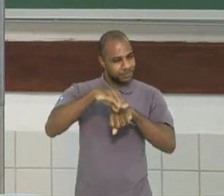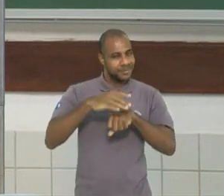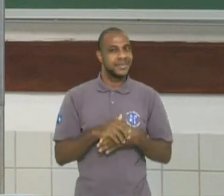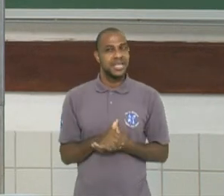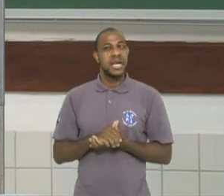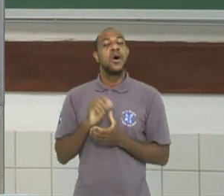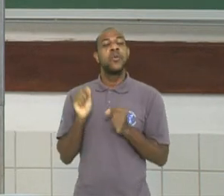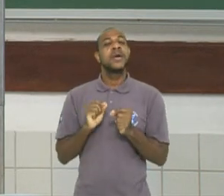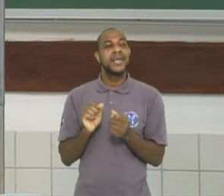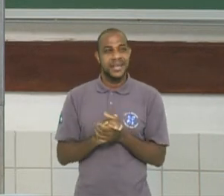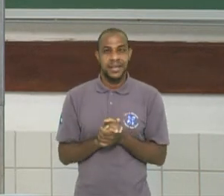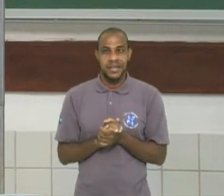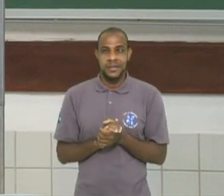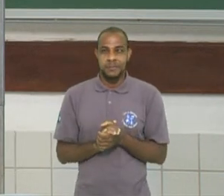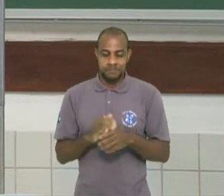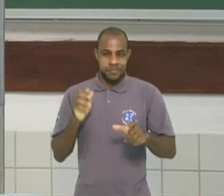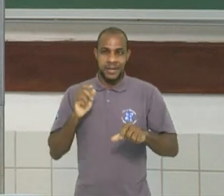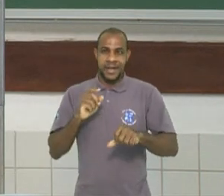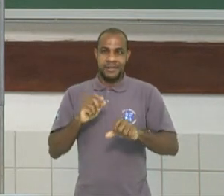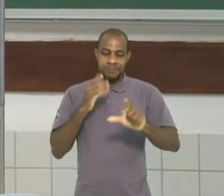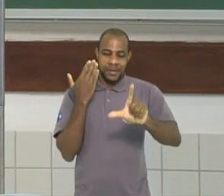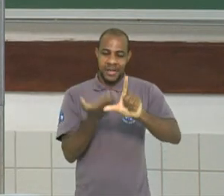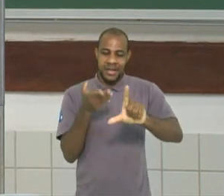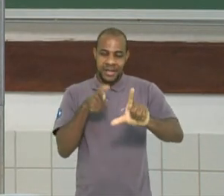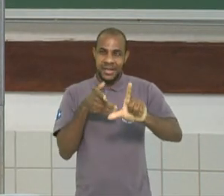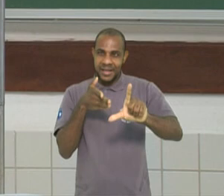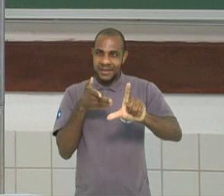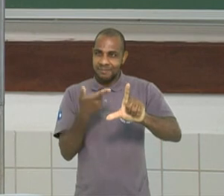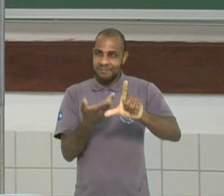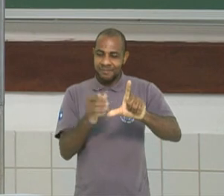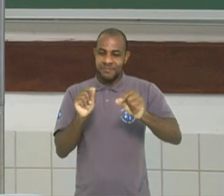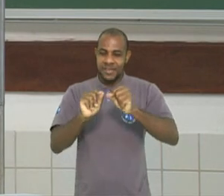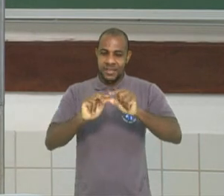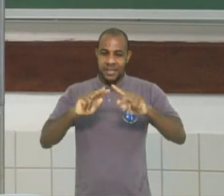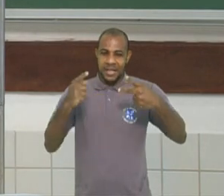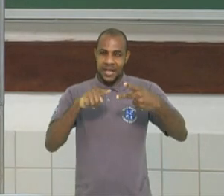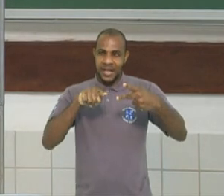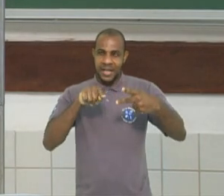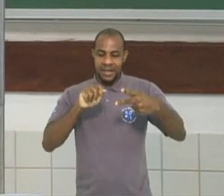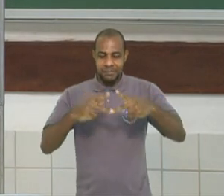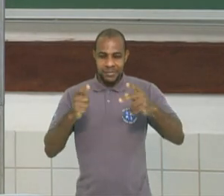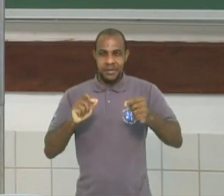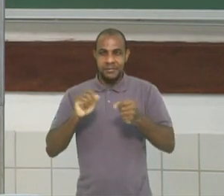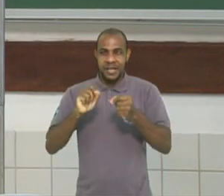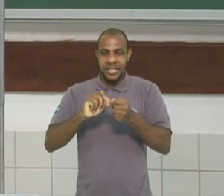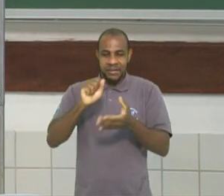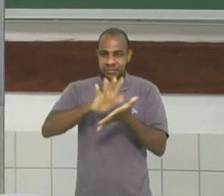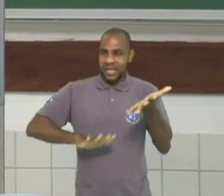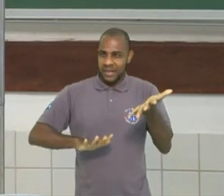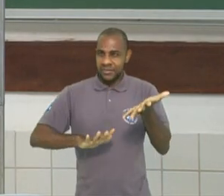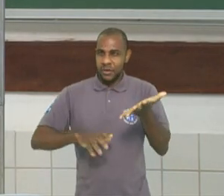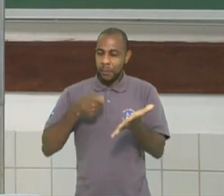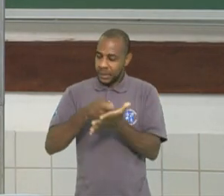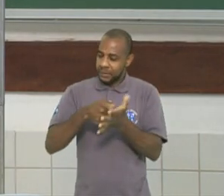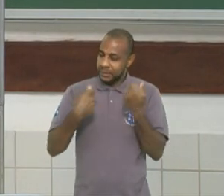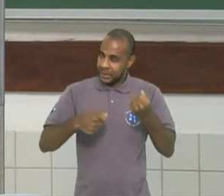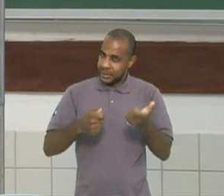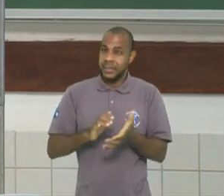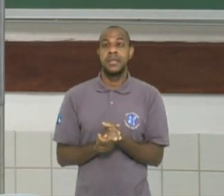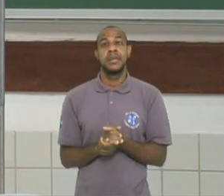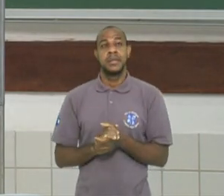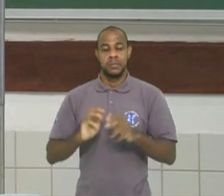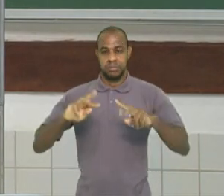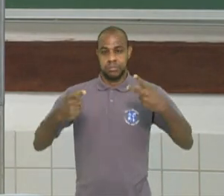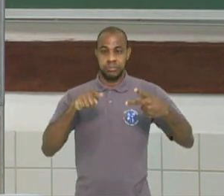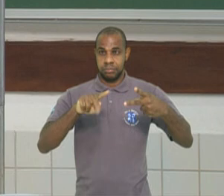seu registro lá para confirmar sua presença e garantir que você tá recebendo Não tá recebendo falta vai lá no Clash o